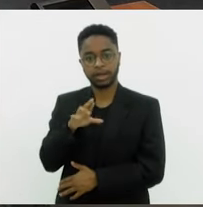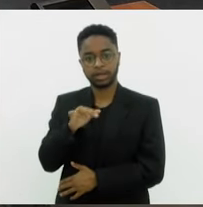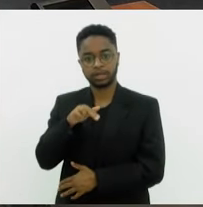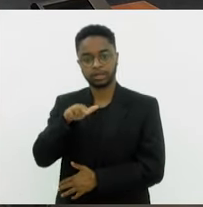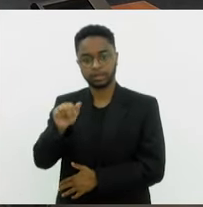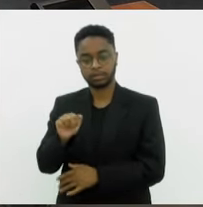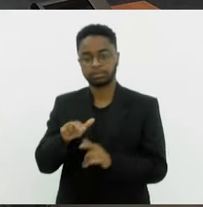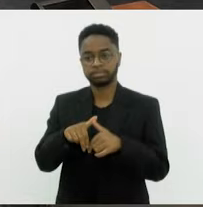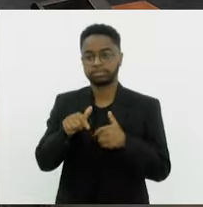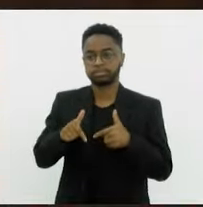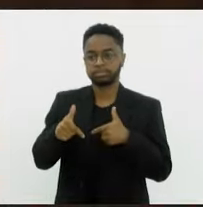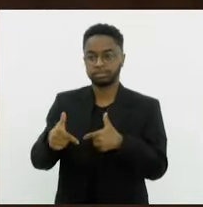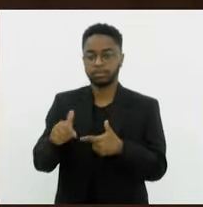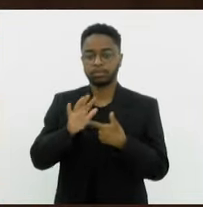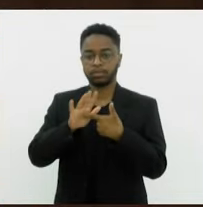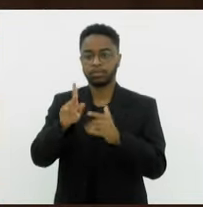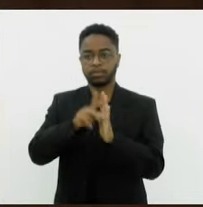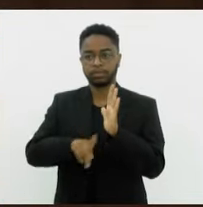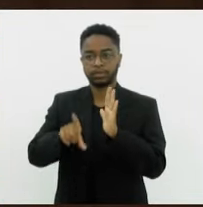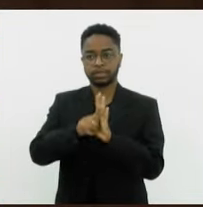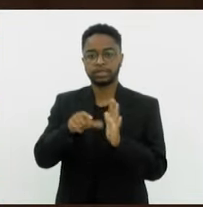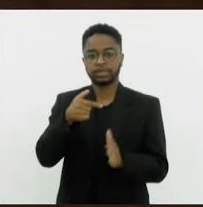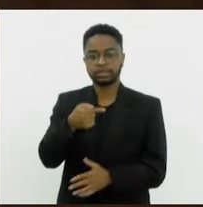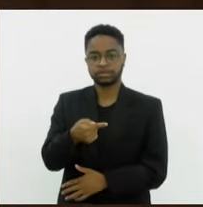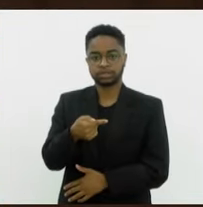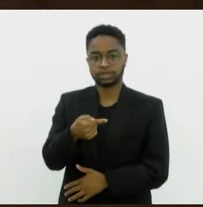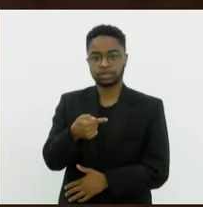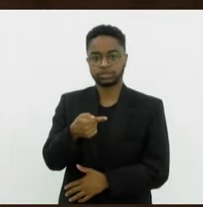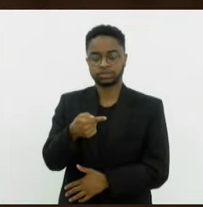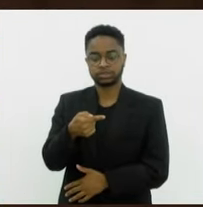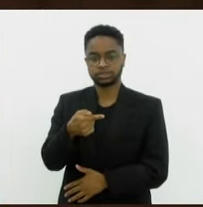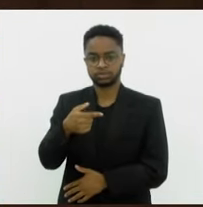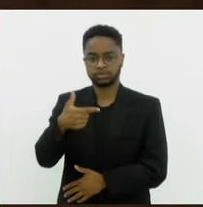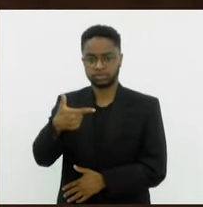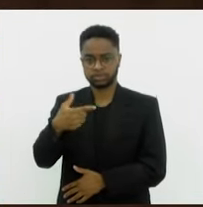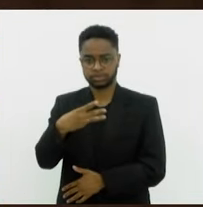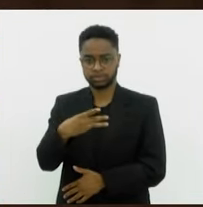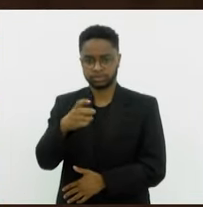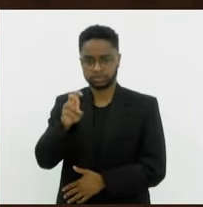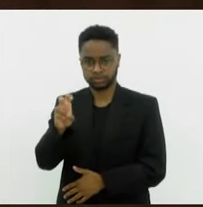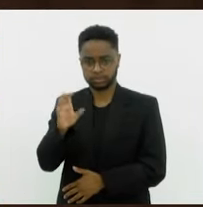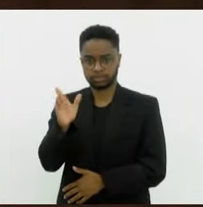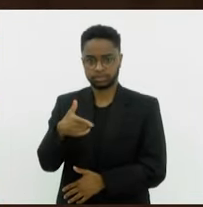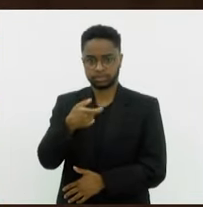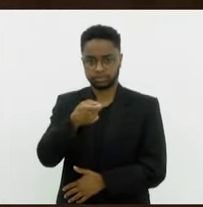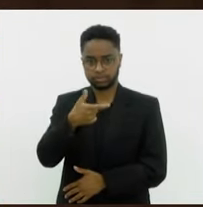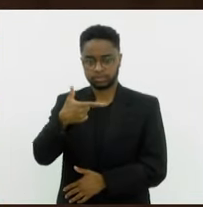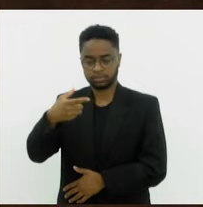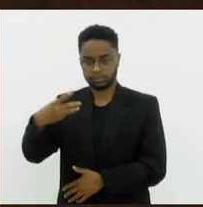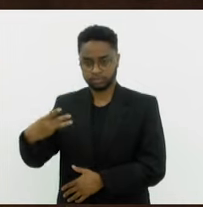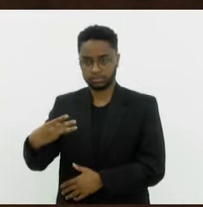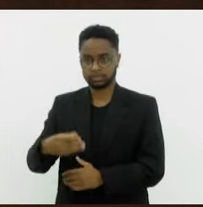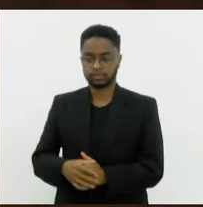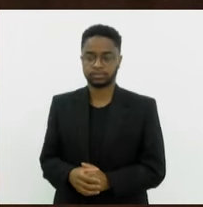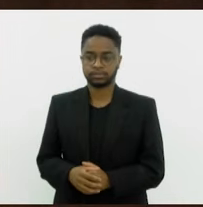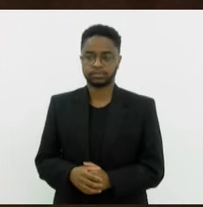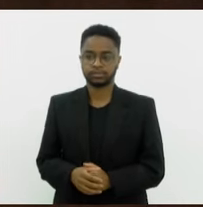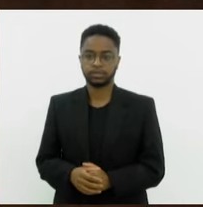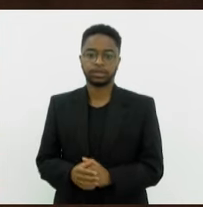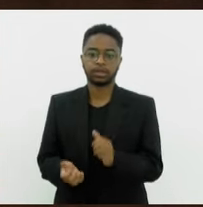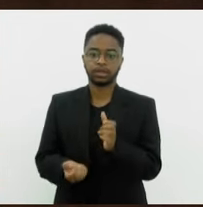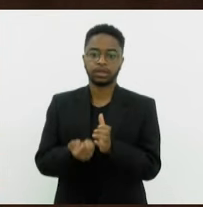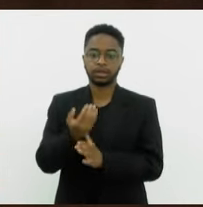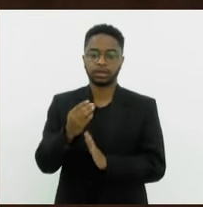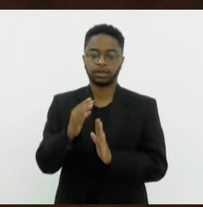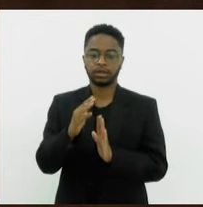iniciativa de apresentar o projeto de lei 735/2023 para incluir no calendário oficial do Estado a Semana da